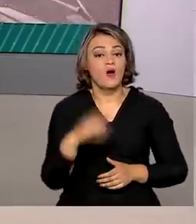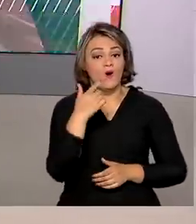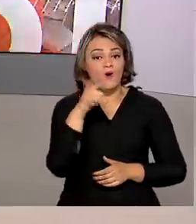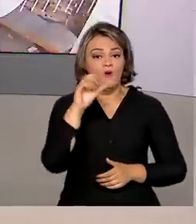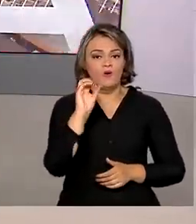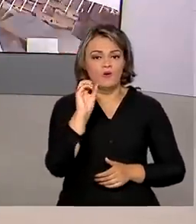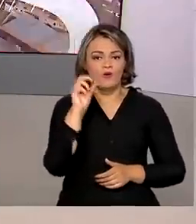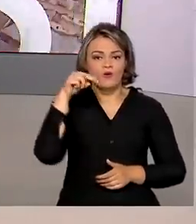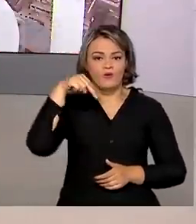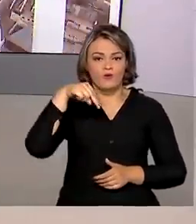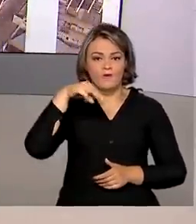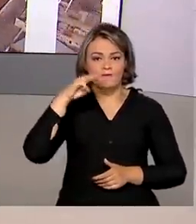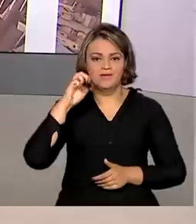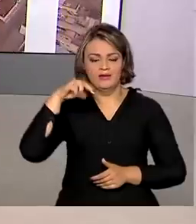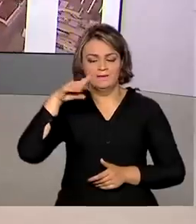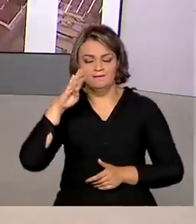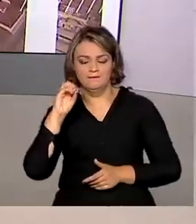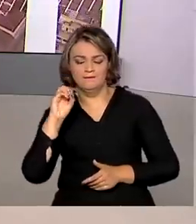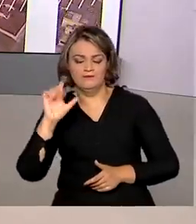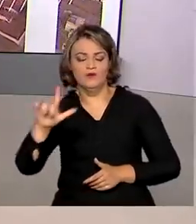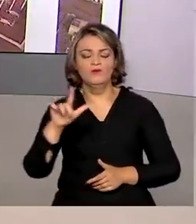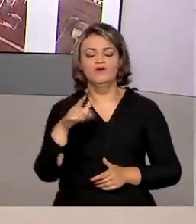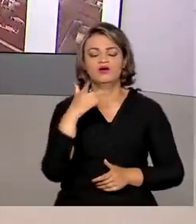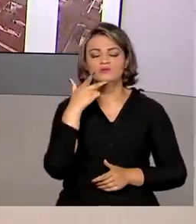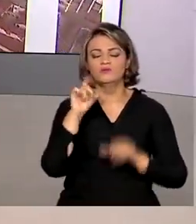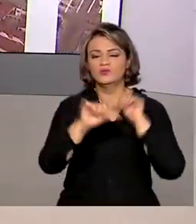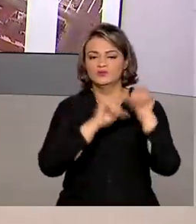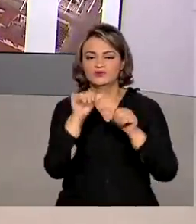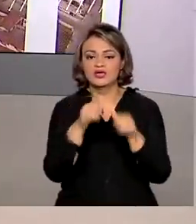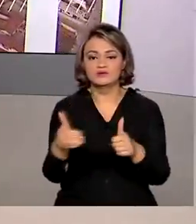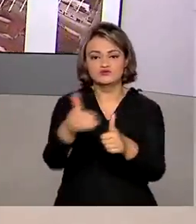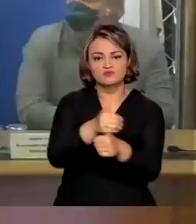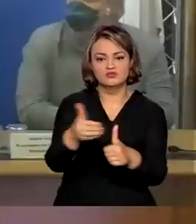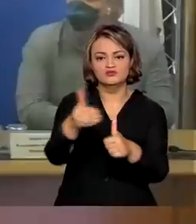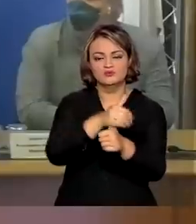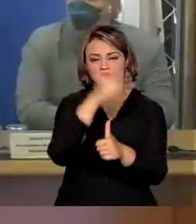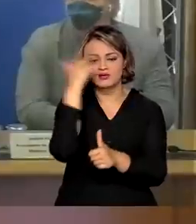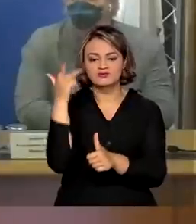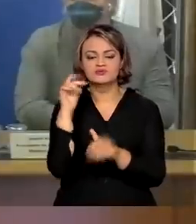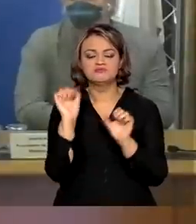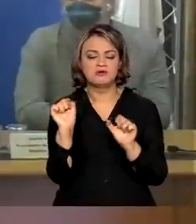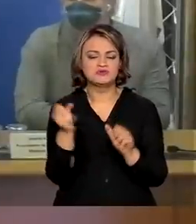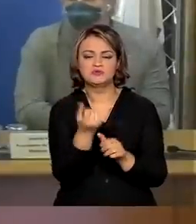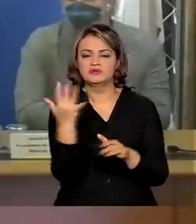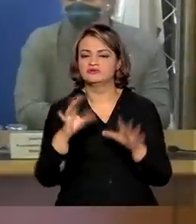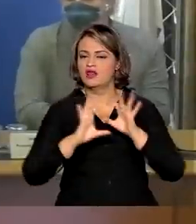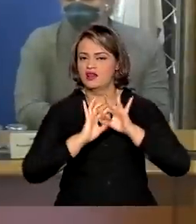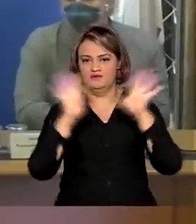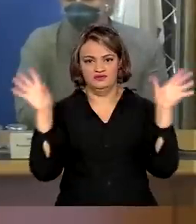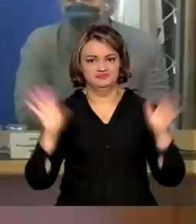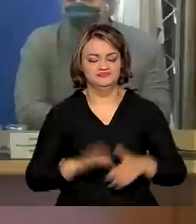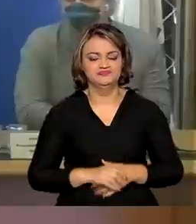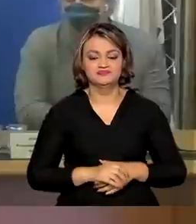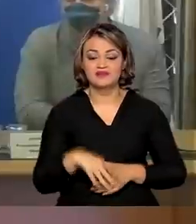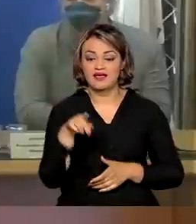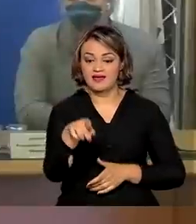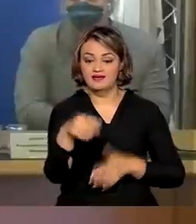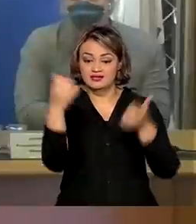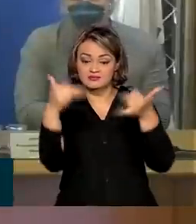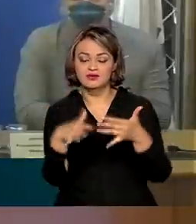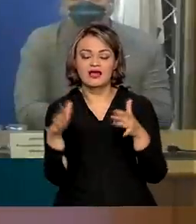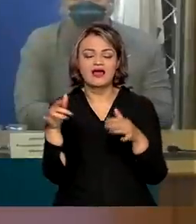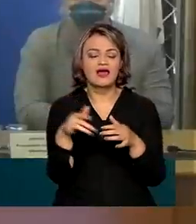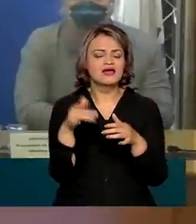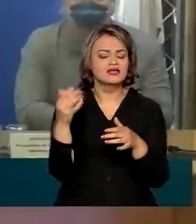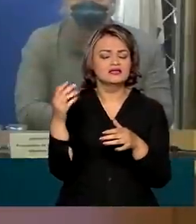regulamento agora não há limite no número de substituições de atletas houve violação depois que a gente